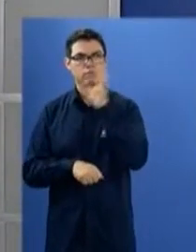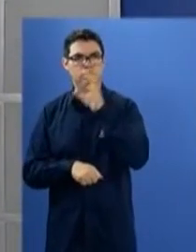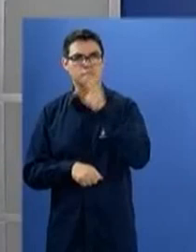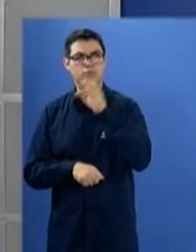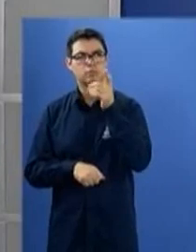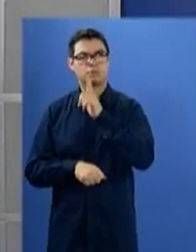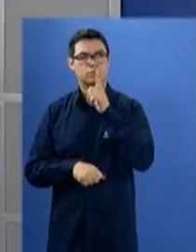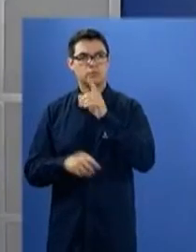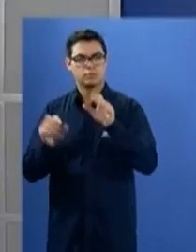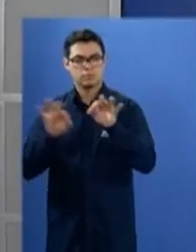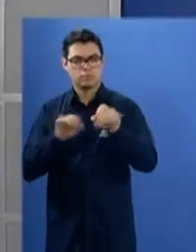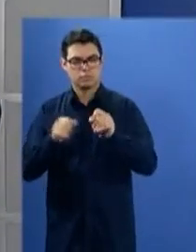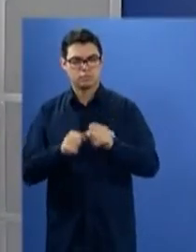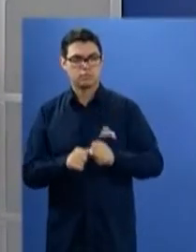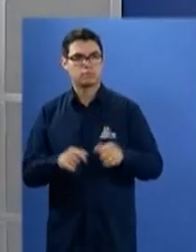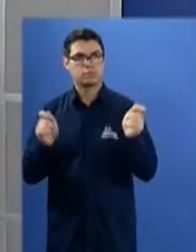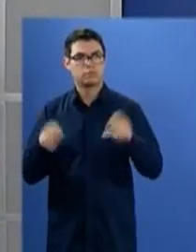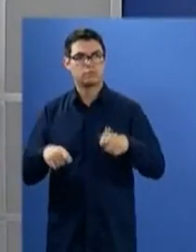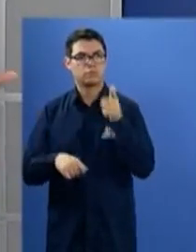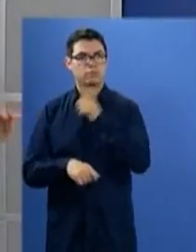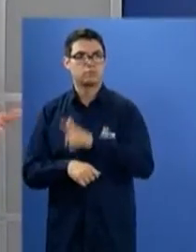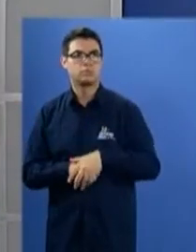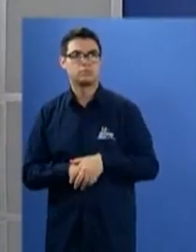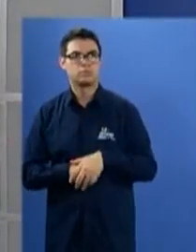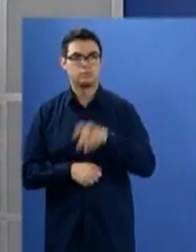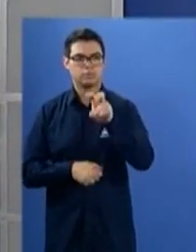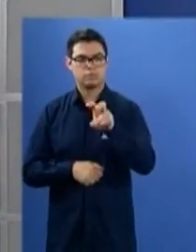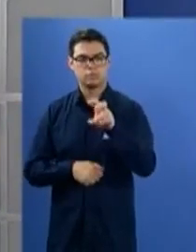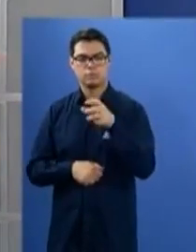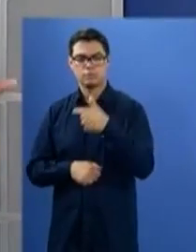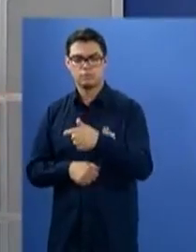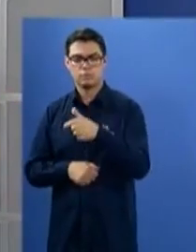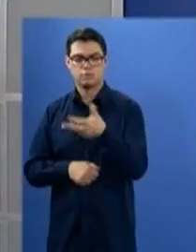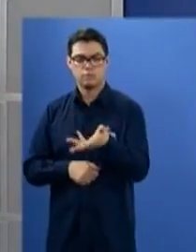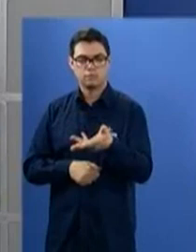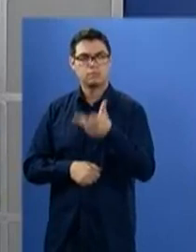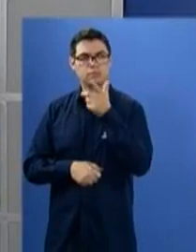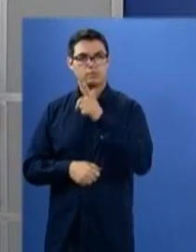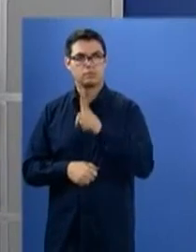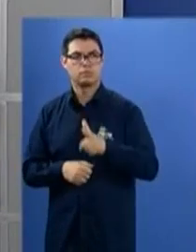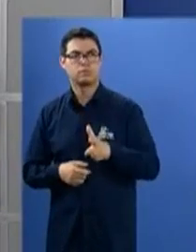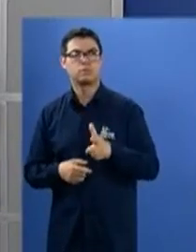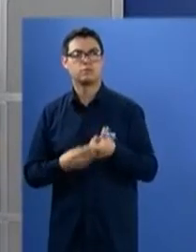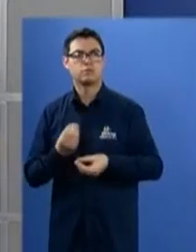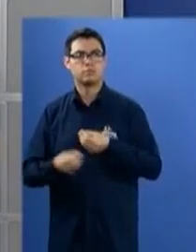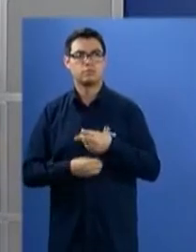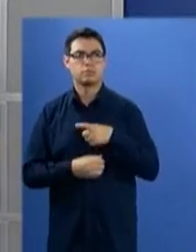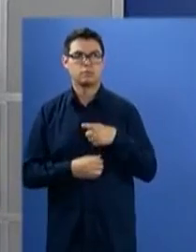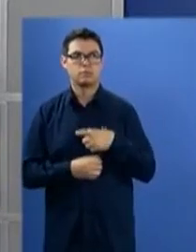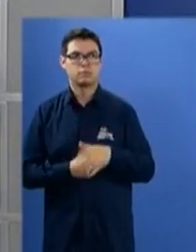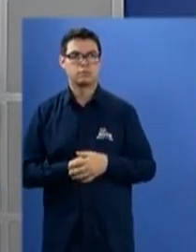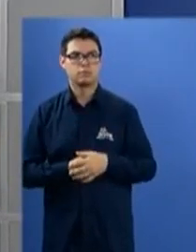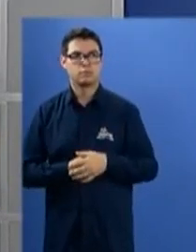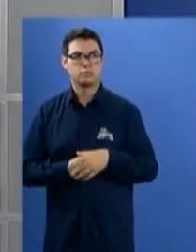e eficiente, não é? E determinante, 5 a 7 segundos, em uma corrida. O piloto